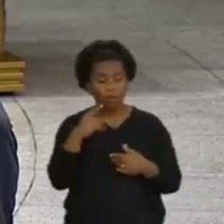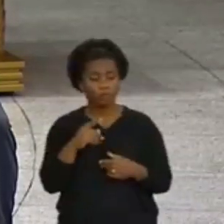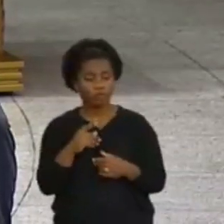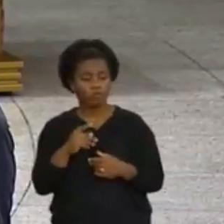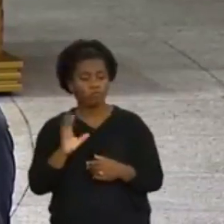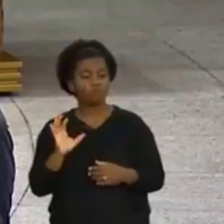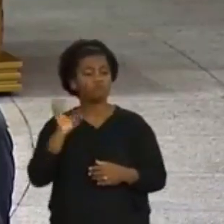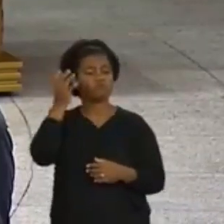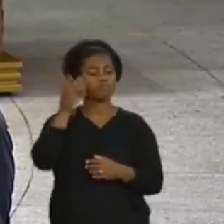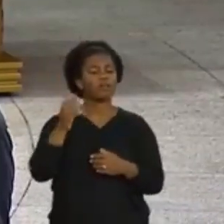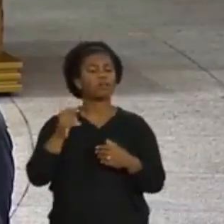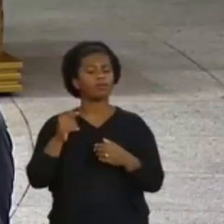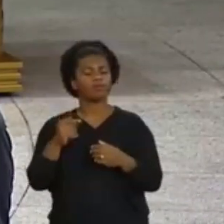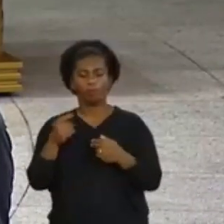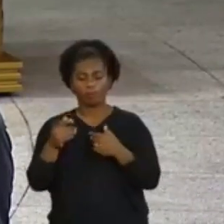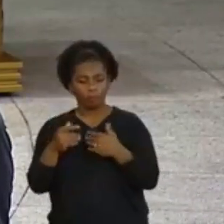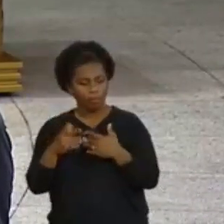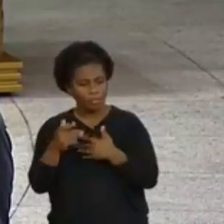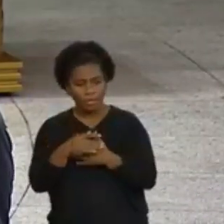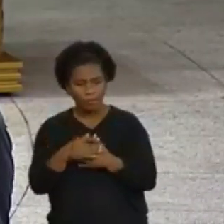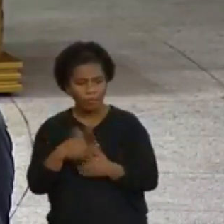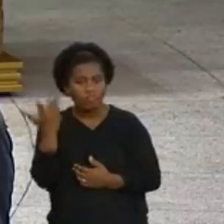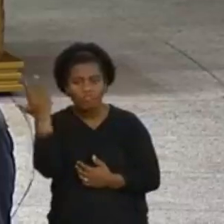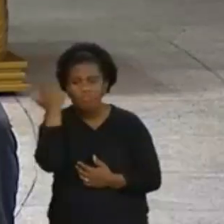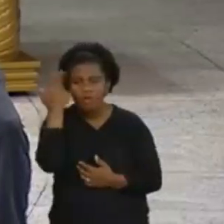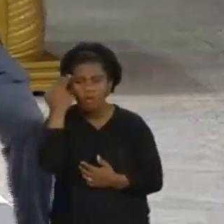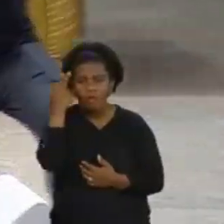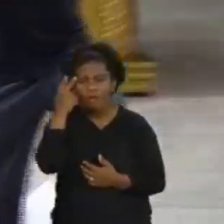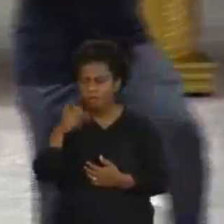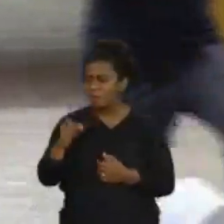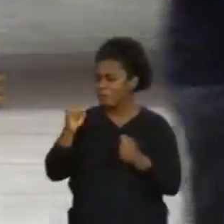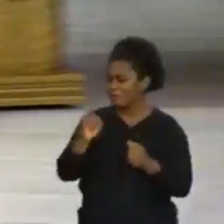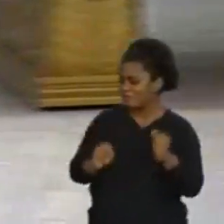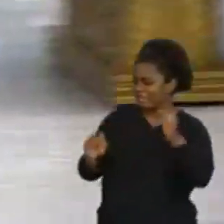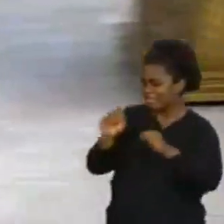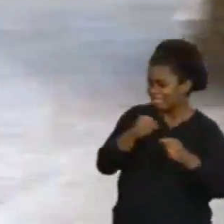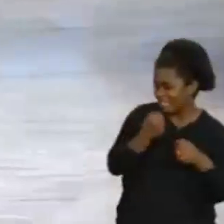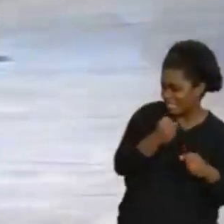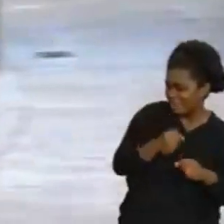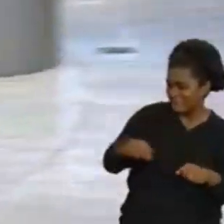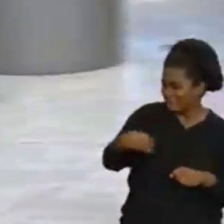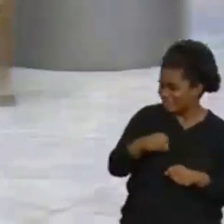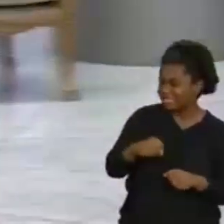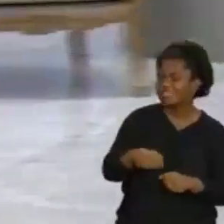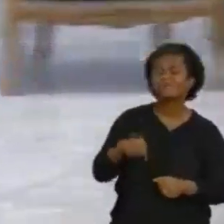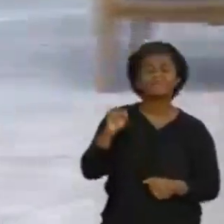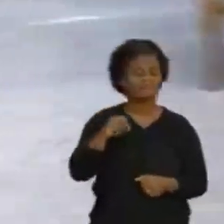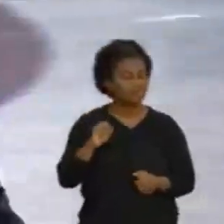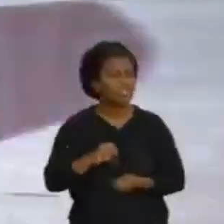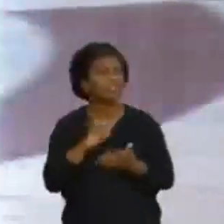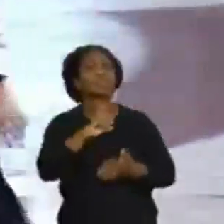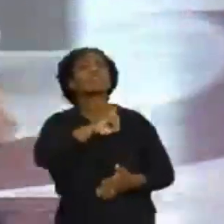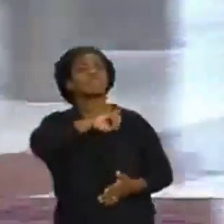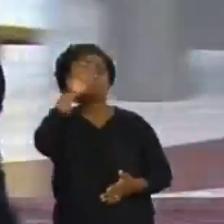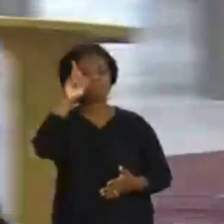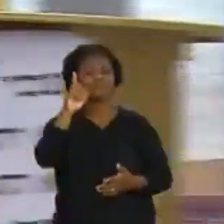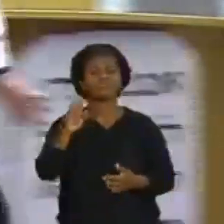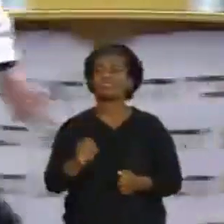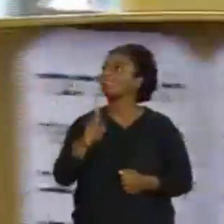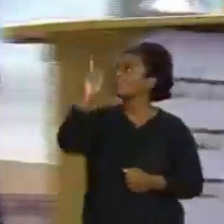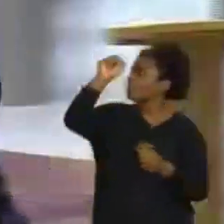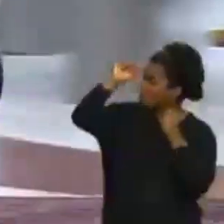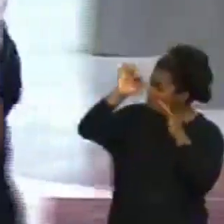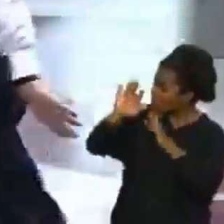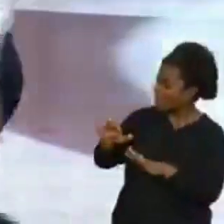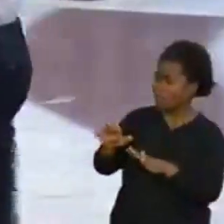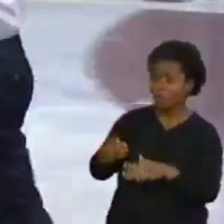lavar, passar fazer arrumar tudo, a casa. Pra glória de Deus. Deus abençoe, amém. Graças a Deus. Olha aqui, gente, olha aqui, ó. Olha aqui,